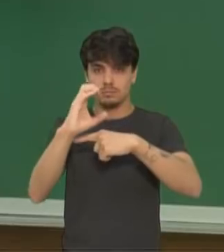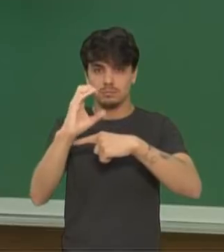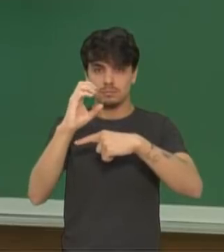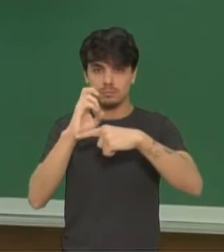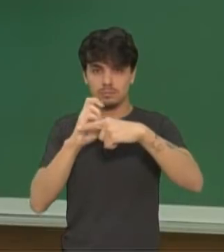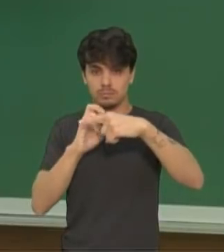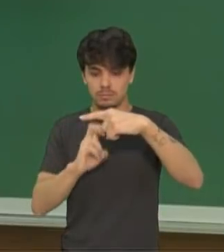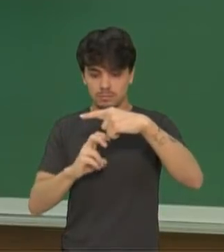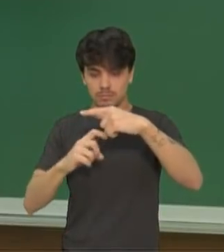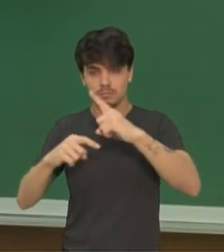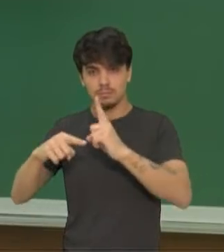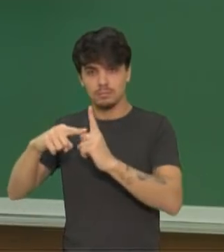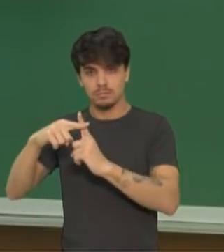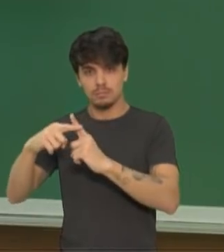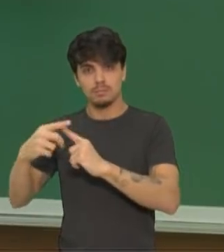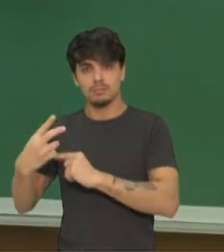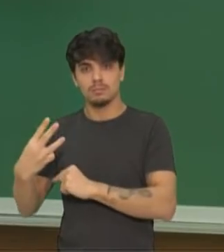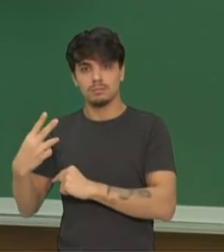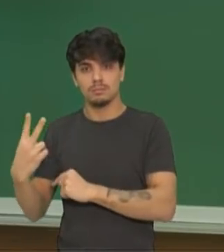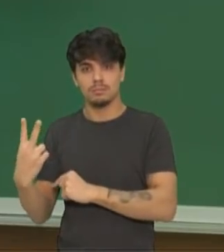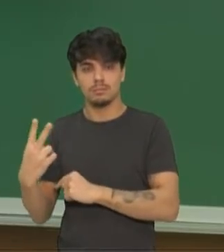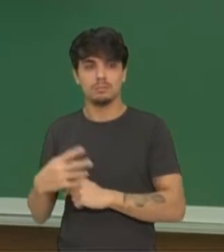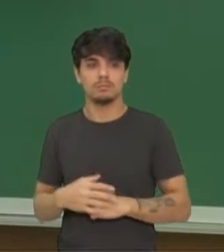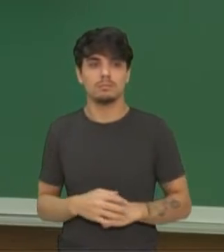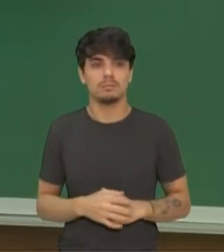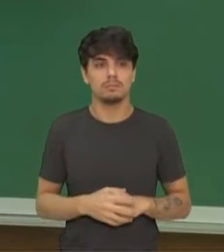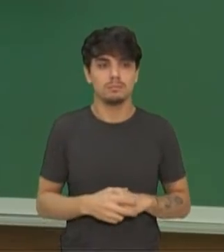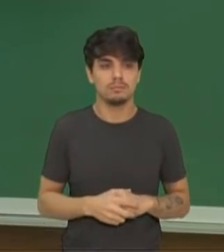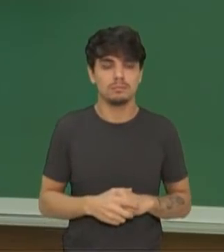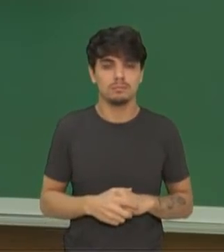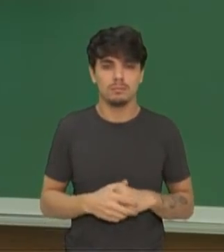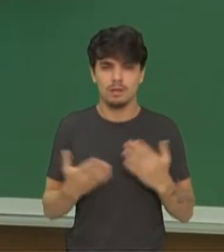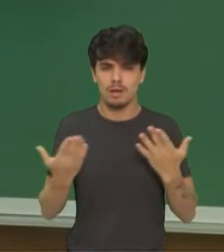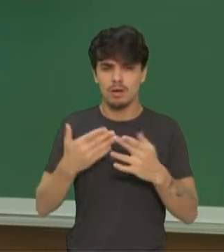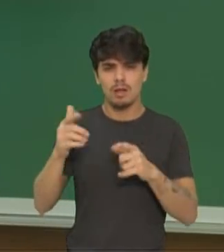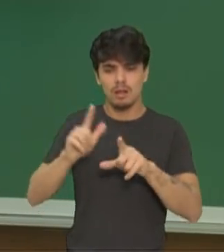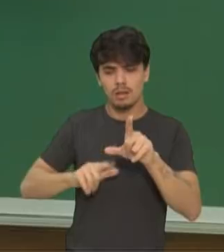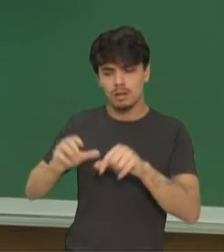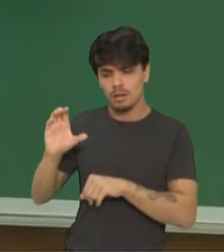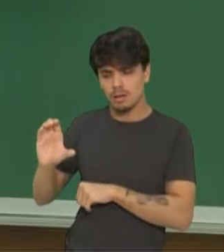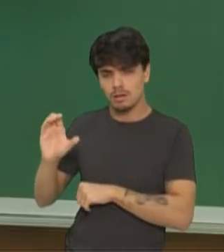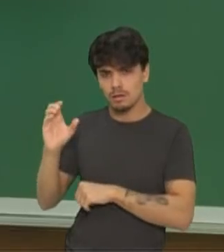mais 32, tá bom? Vamos para a letra C, fazer juntos? Vamos lá.